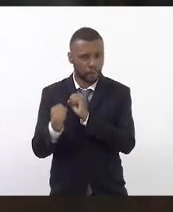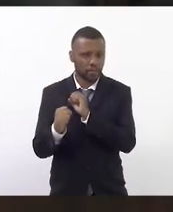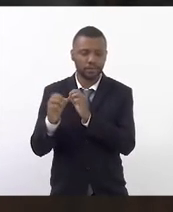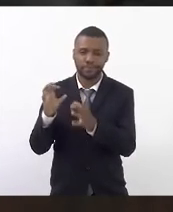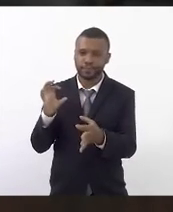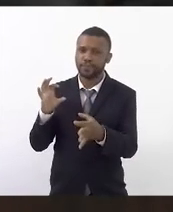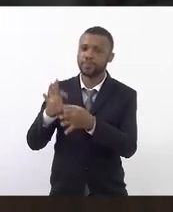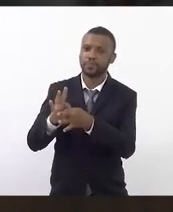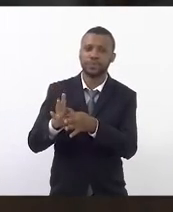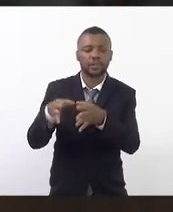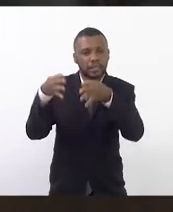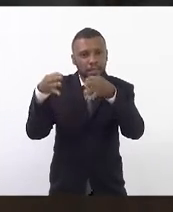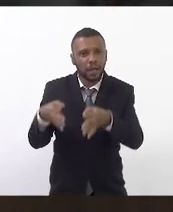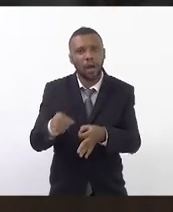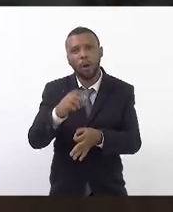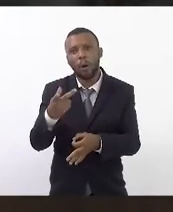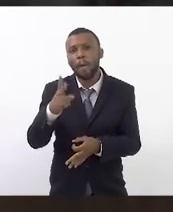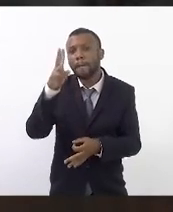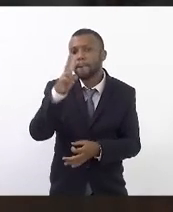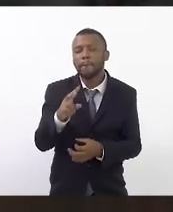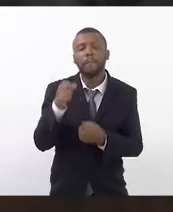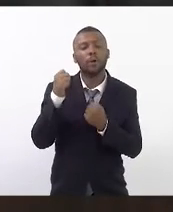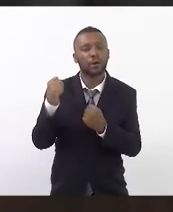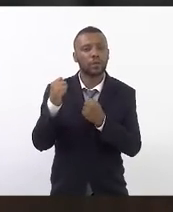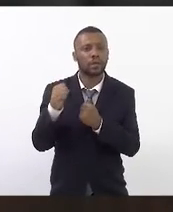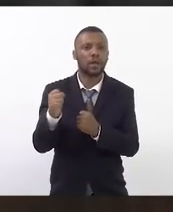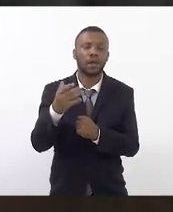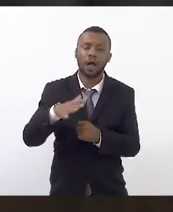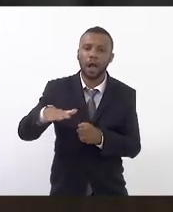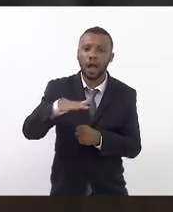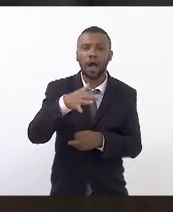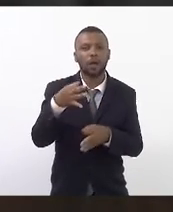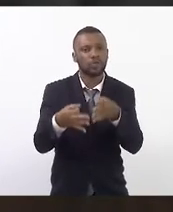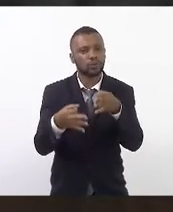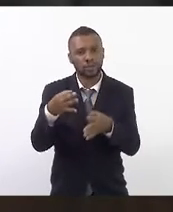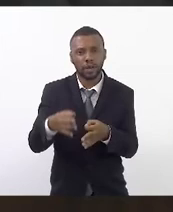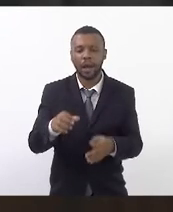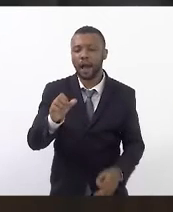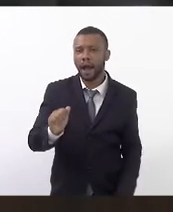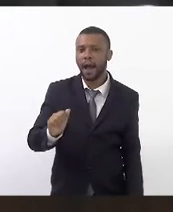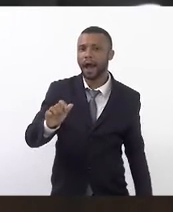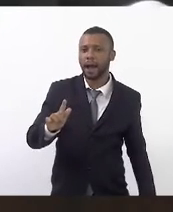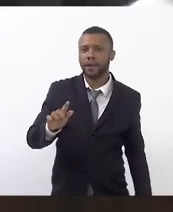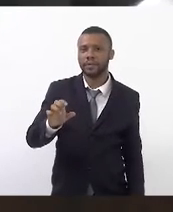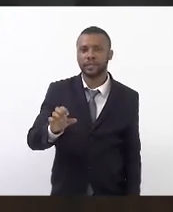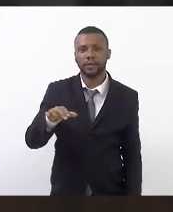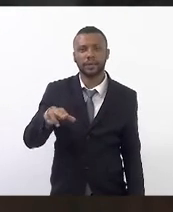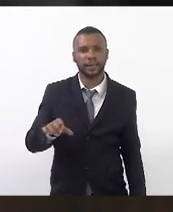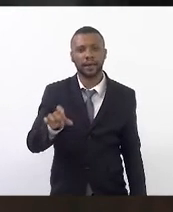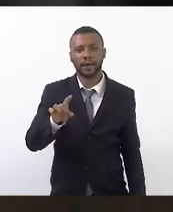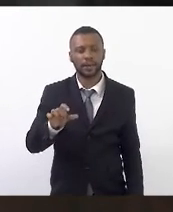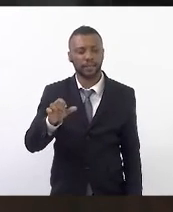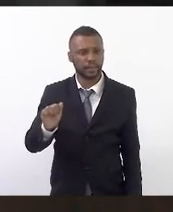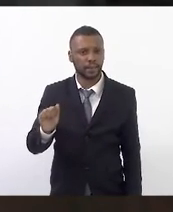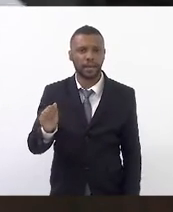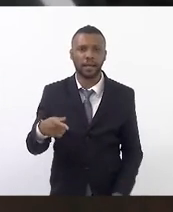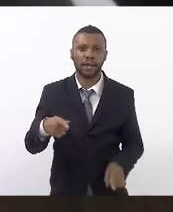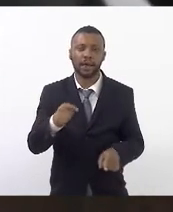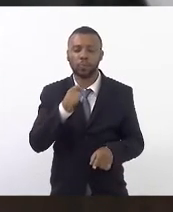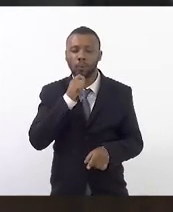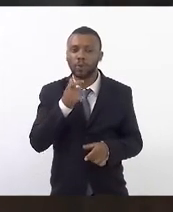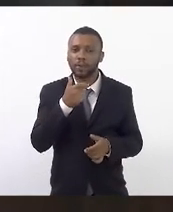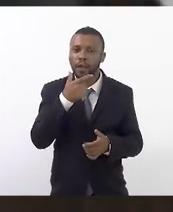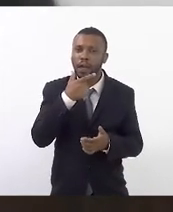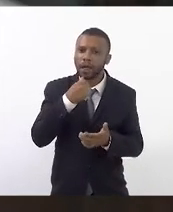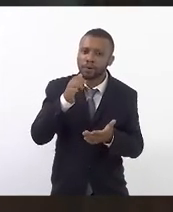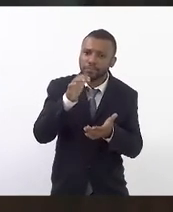submetida efetiva ou potencialmente à jurisdição da AGENERSA. 5. Não ser cônjuge, companheiro ou